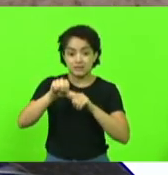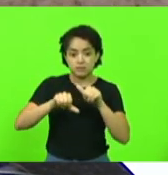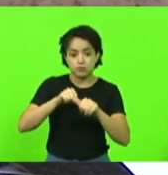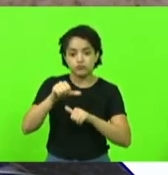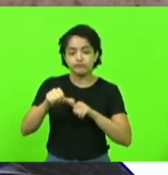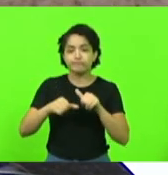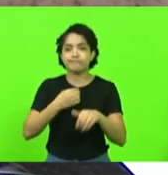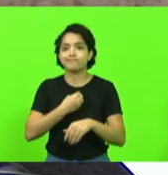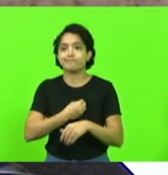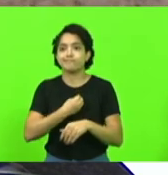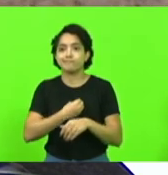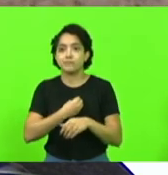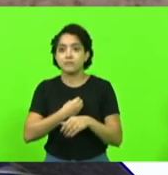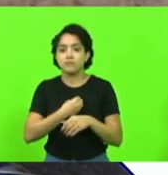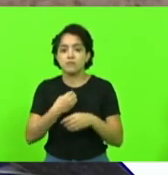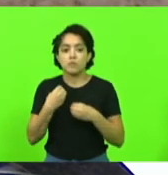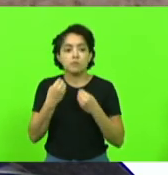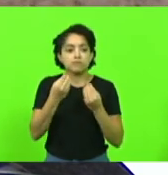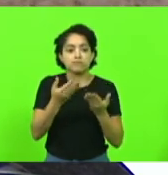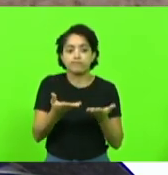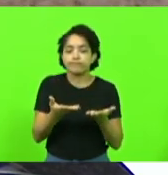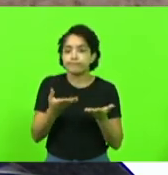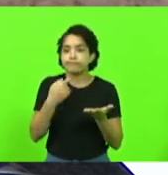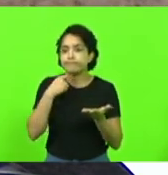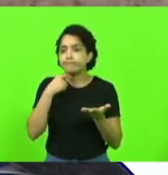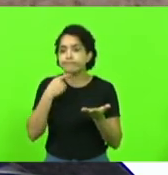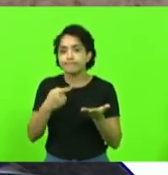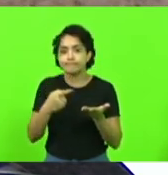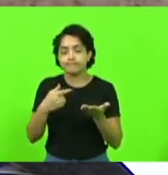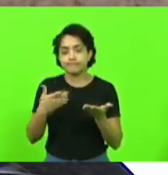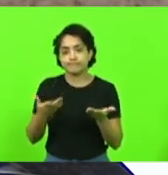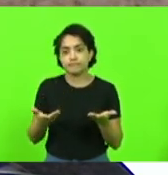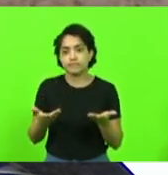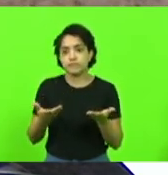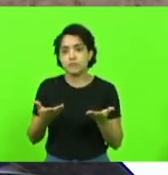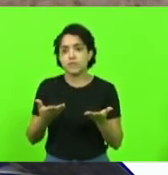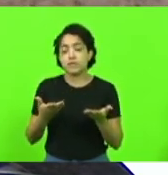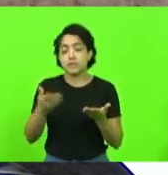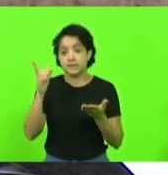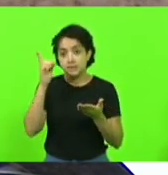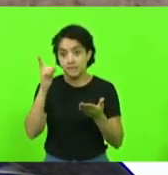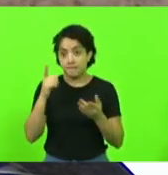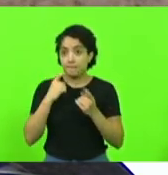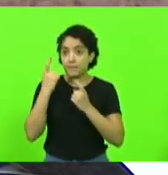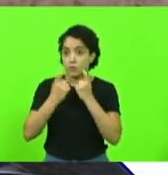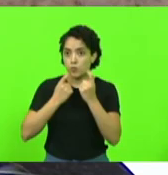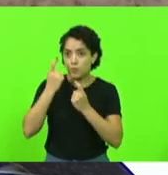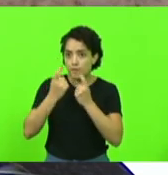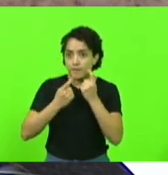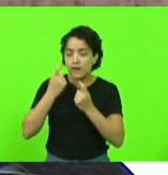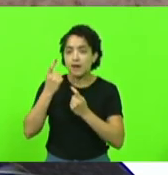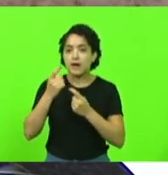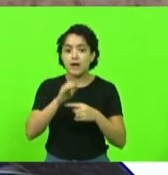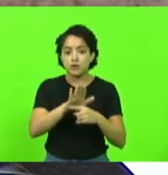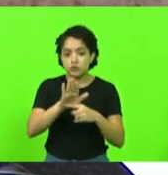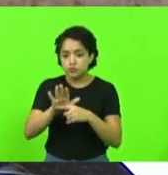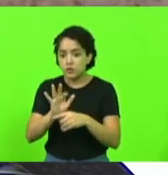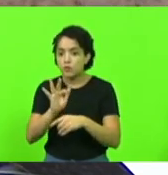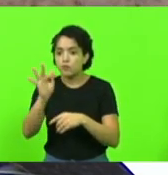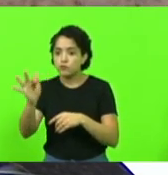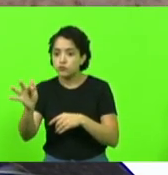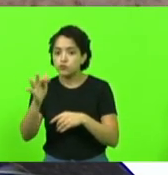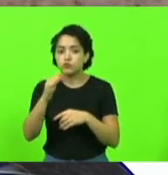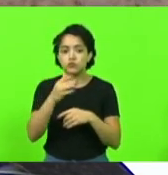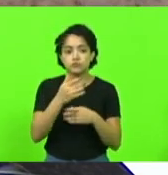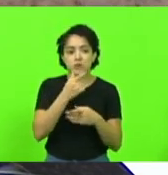não tem como oferecer oportunidades. Se nós quisermos, de fato, nos preocupar e oferecer um futuro mais digno para mulheres,